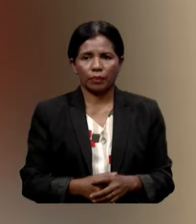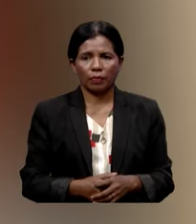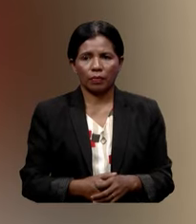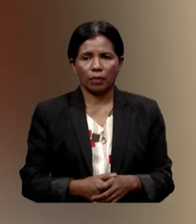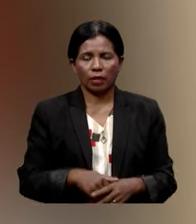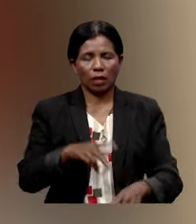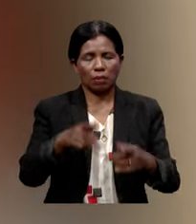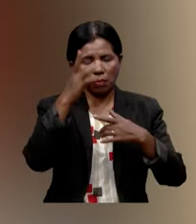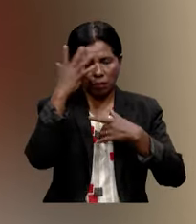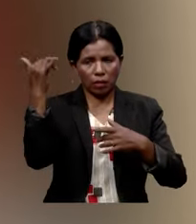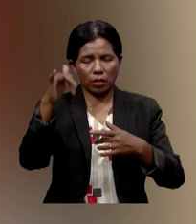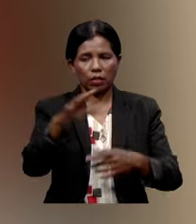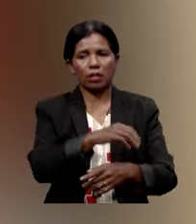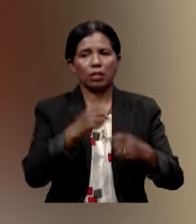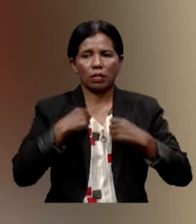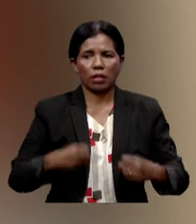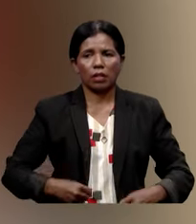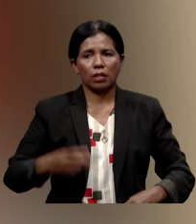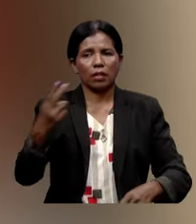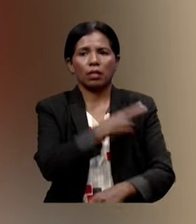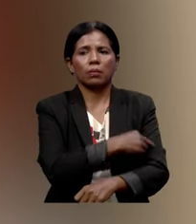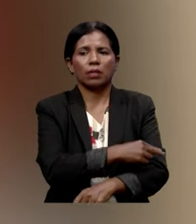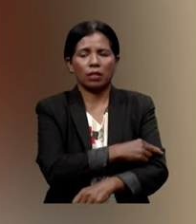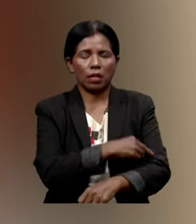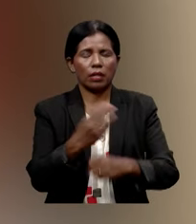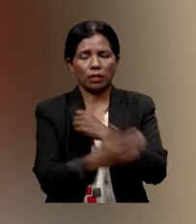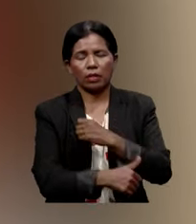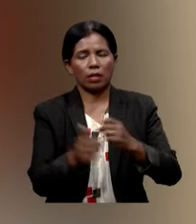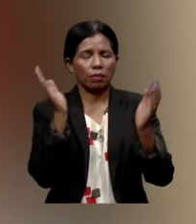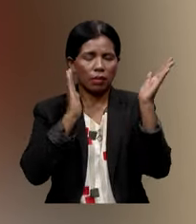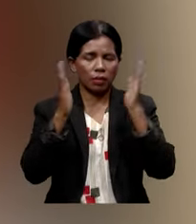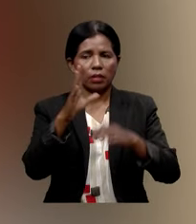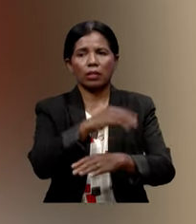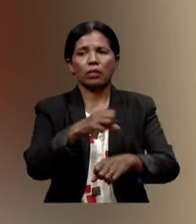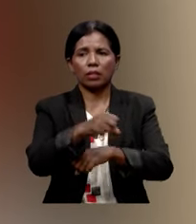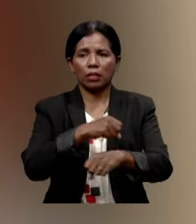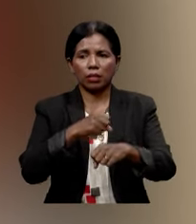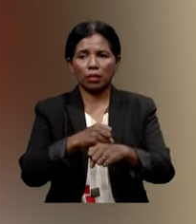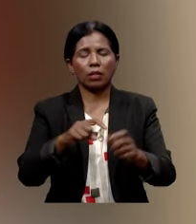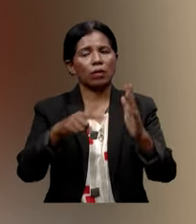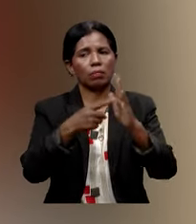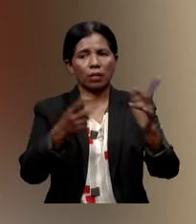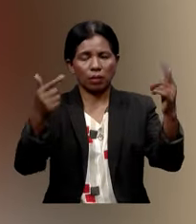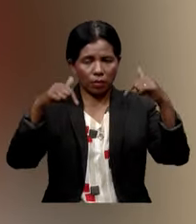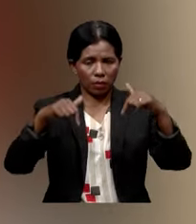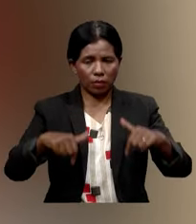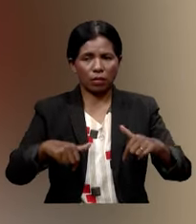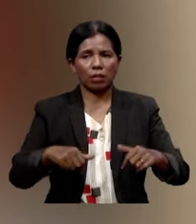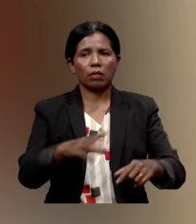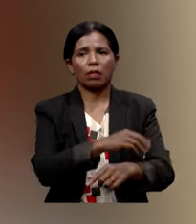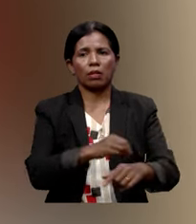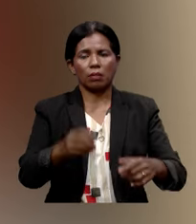Paciente Cira Nebeha lá o tratamento de saúde e hospital estrangeiro Cira nessa na Malásia, na Singapura. Balo na rua fila uma mais que com